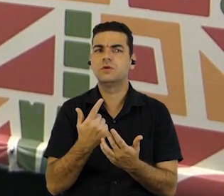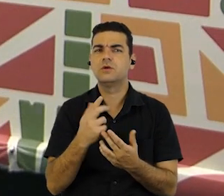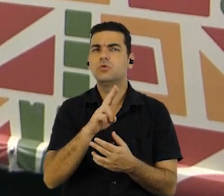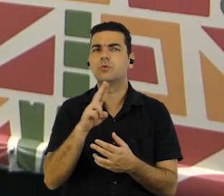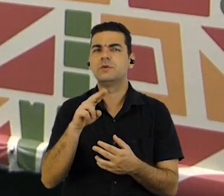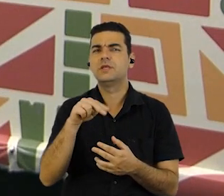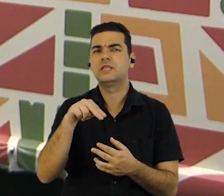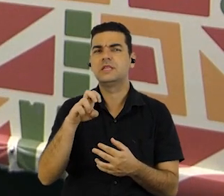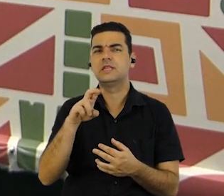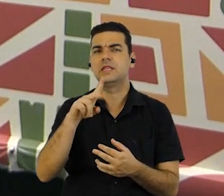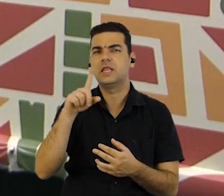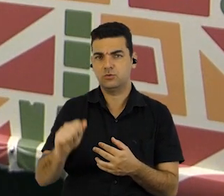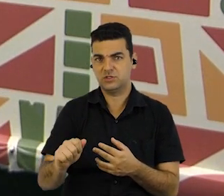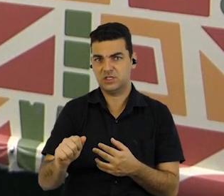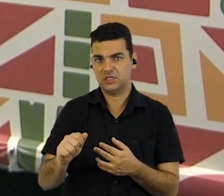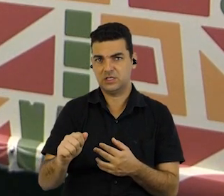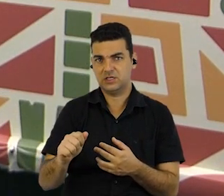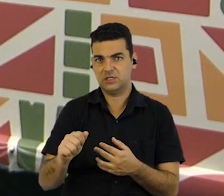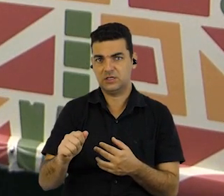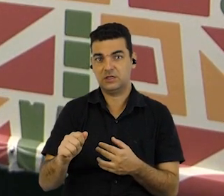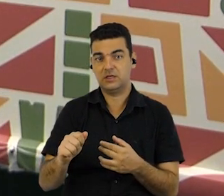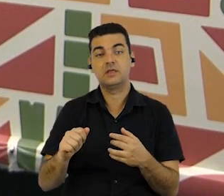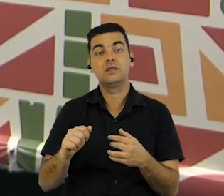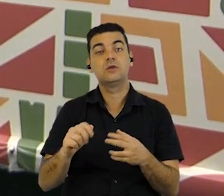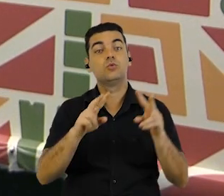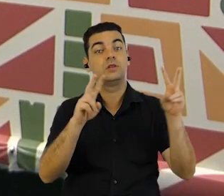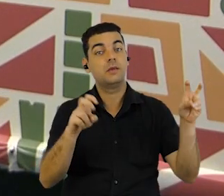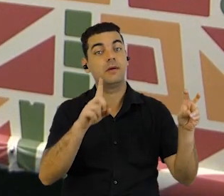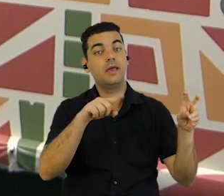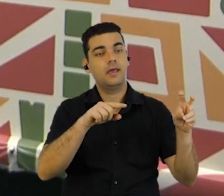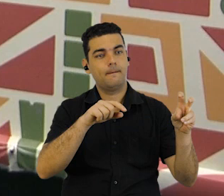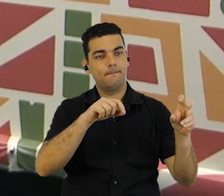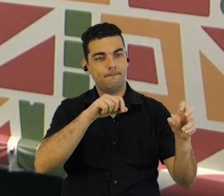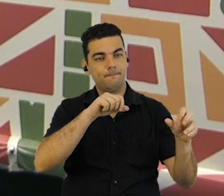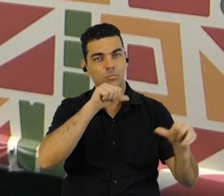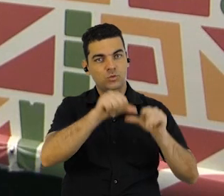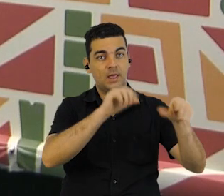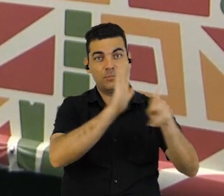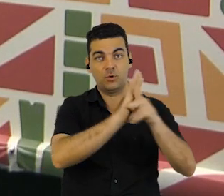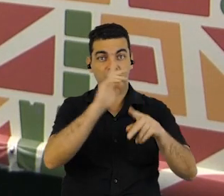baiana chamada Neuza, que não está mais entre nós, Tornar-se Negro.